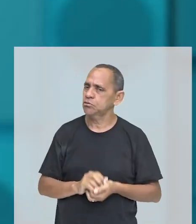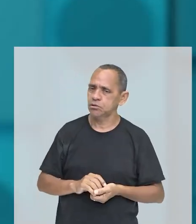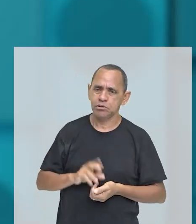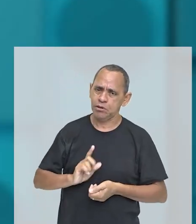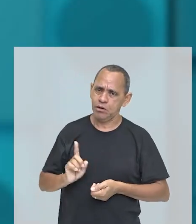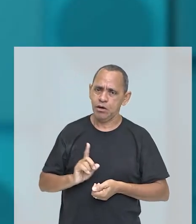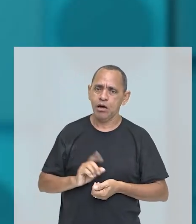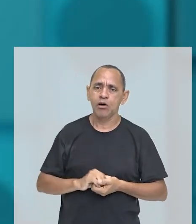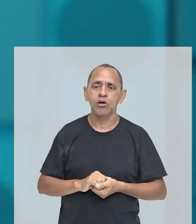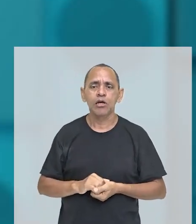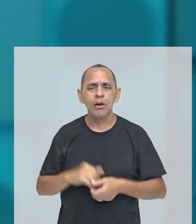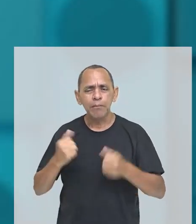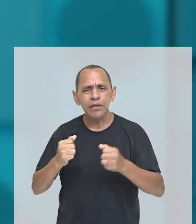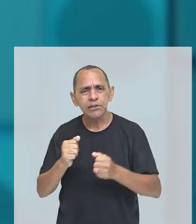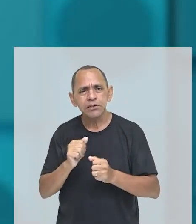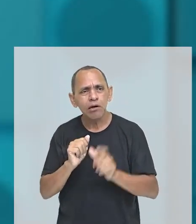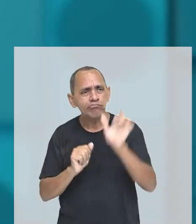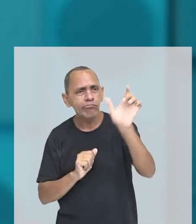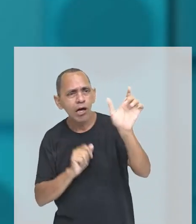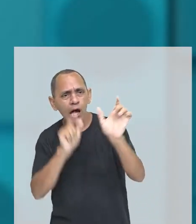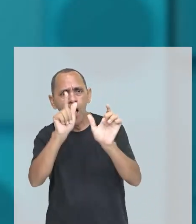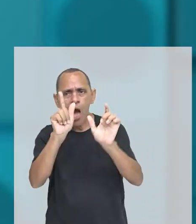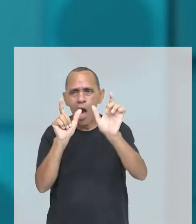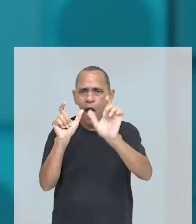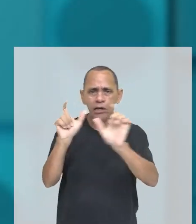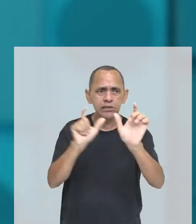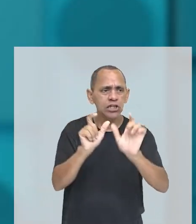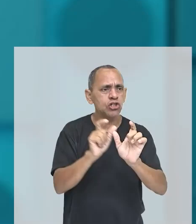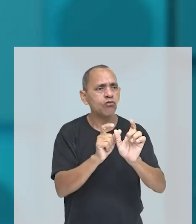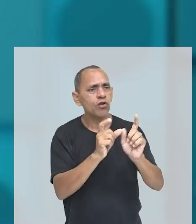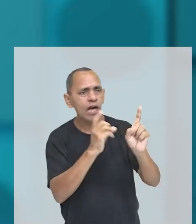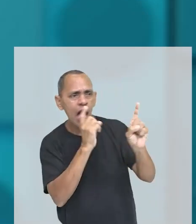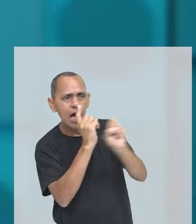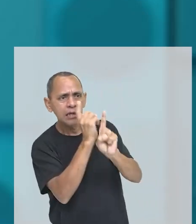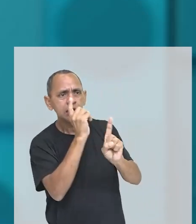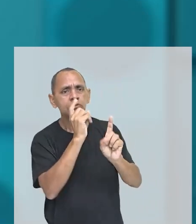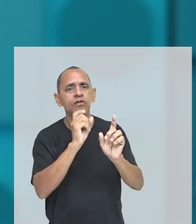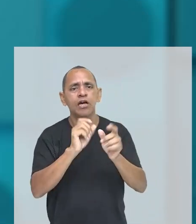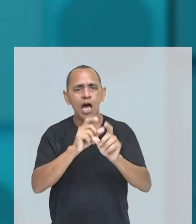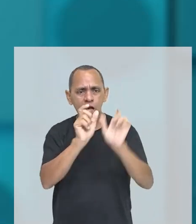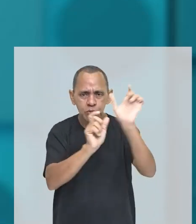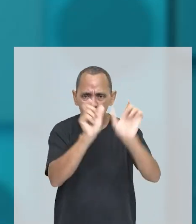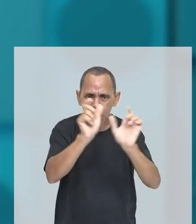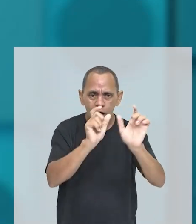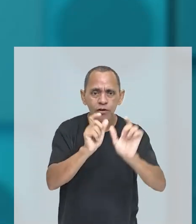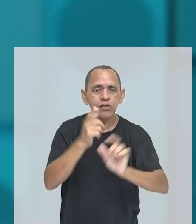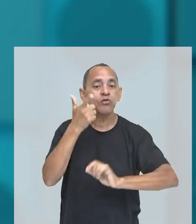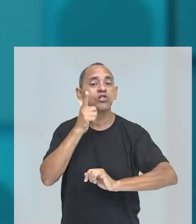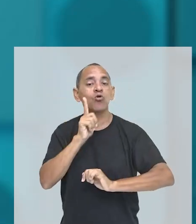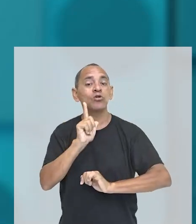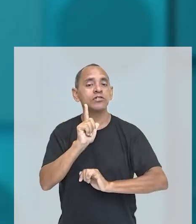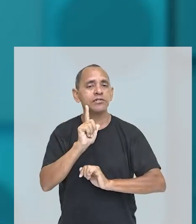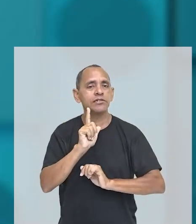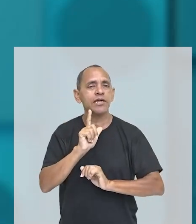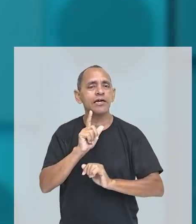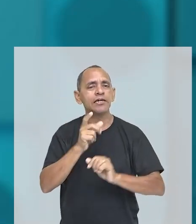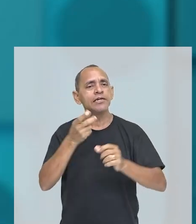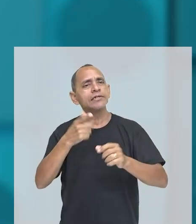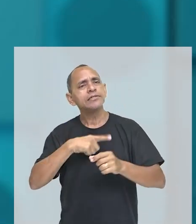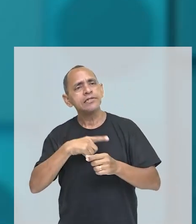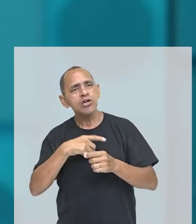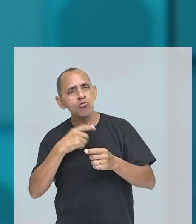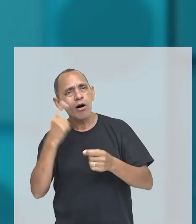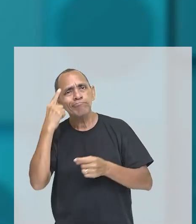ou outra que de fato vocês não conhecem, não se preocupem que com o tempo vocês vão aprendendo, vão melhorando, mas é comum